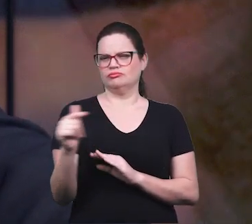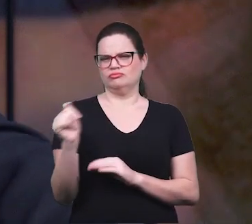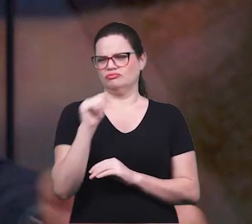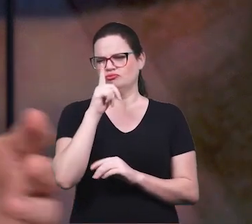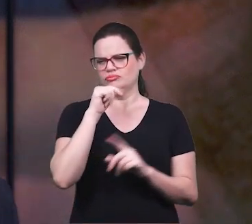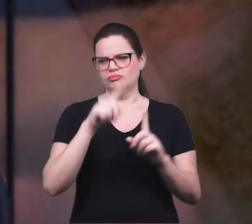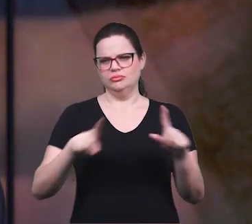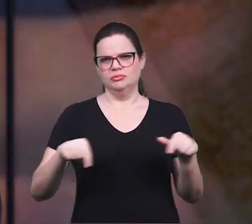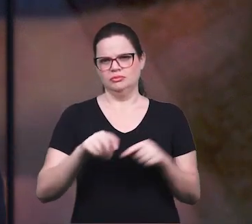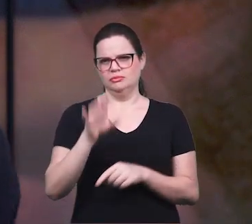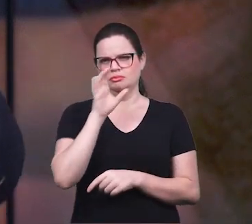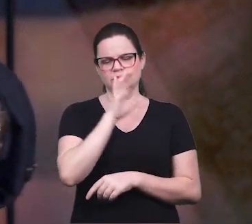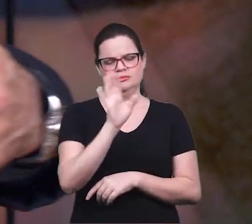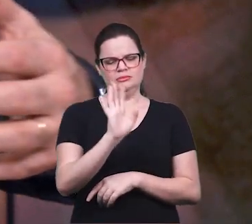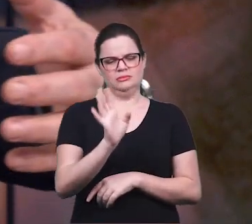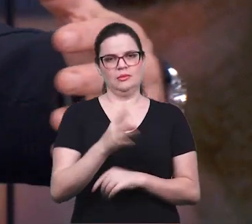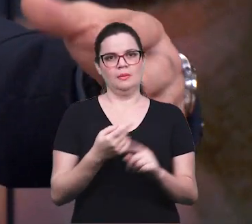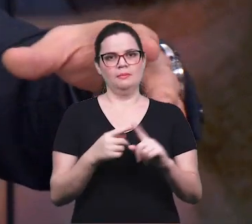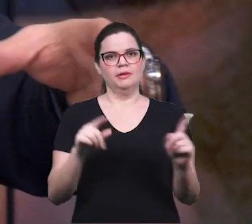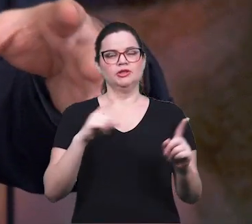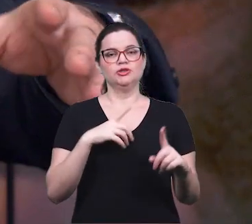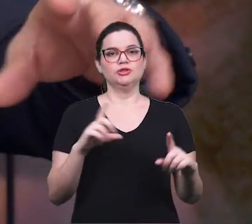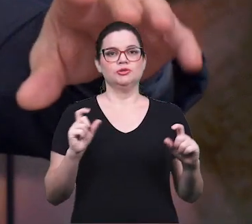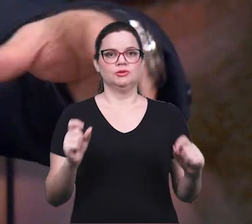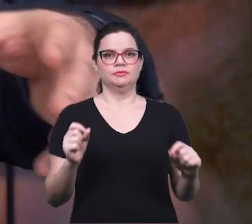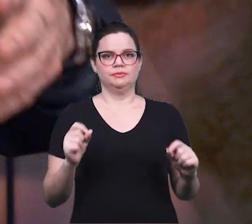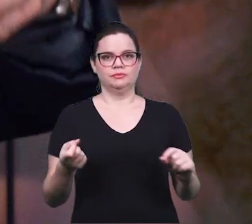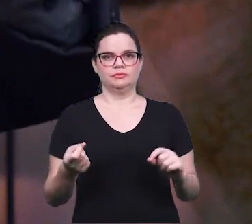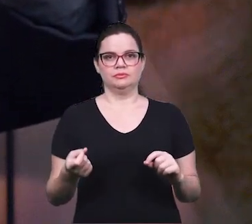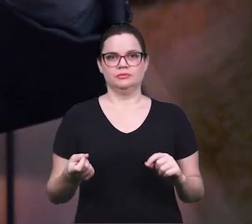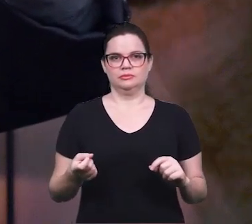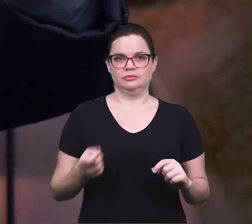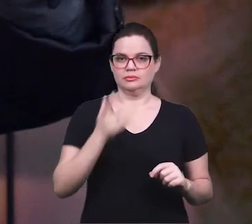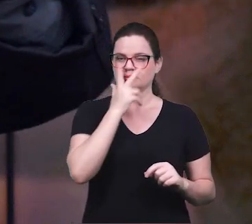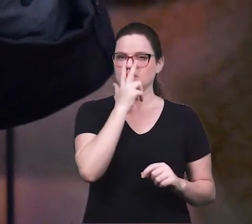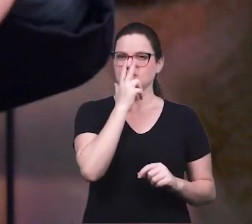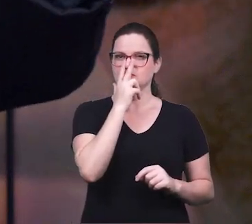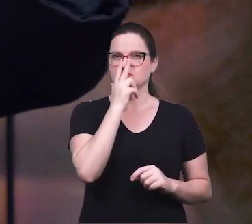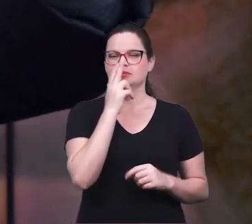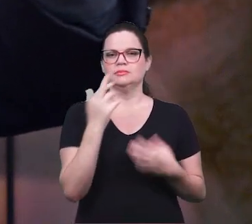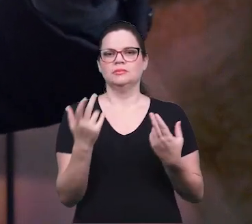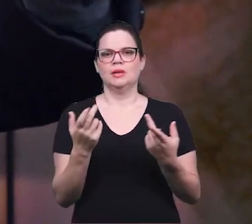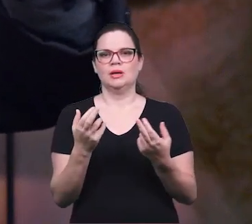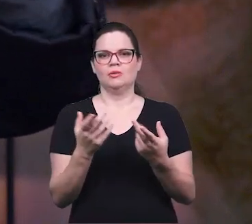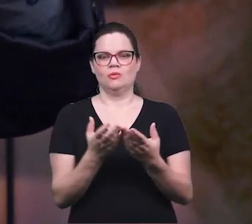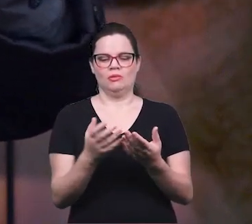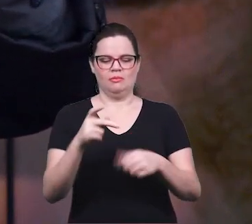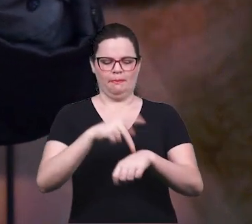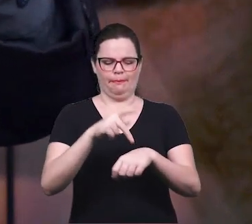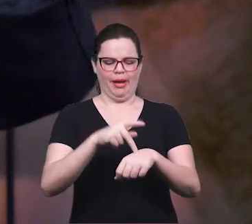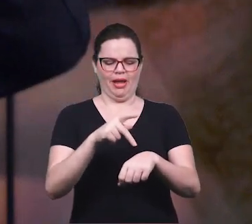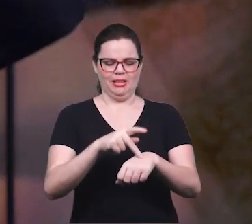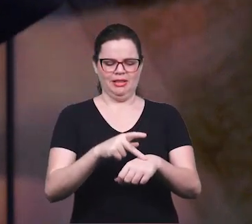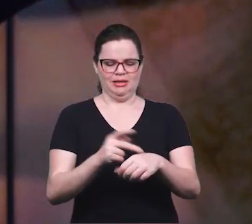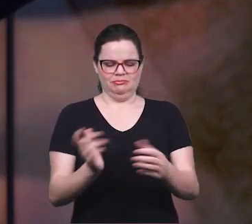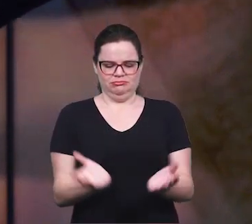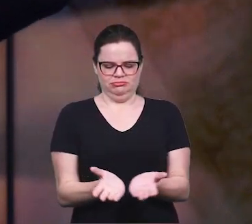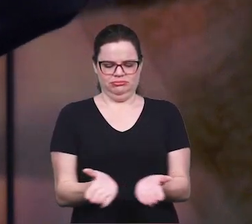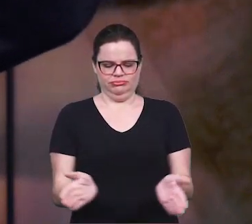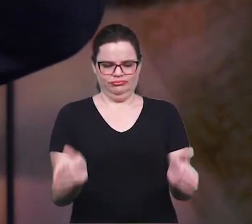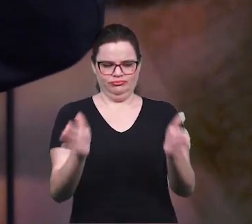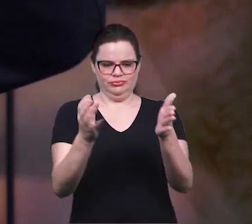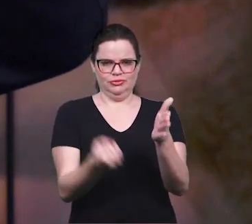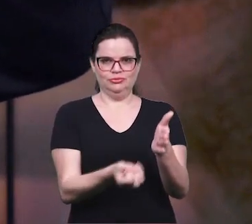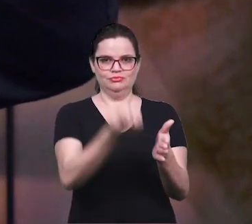térmica, nada, mas tinha assim tipo um negócio de pedra, tipo um vulcão, um pequeno vulcão, que jorrava